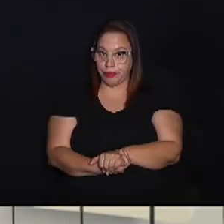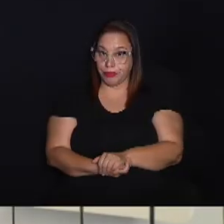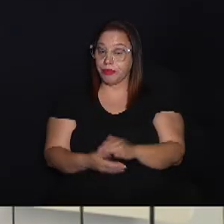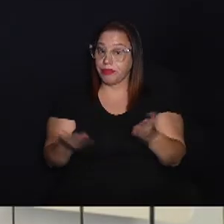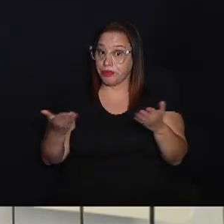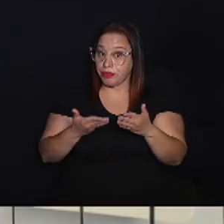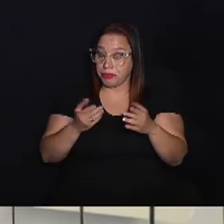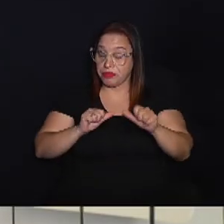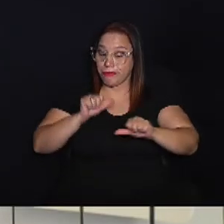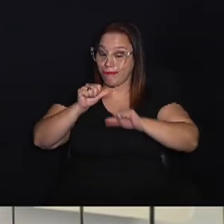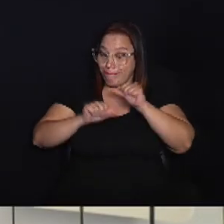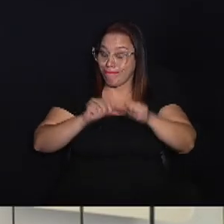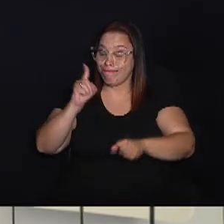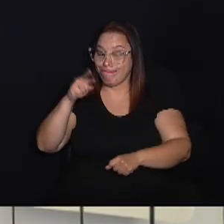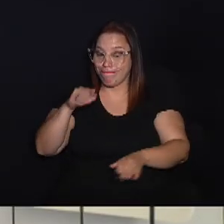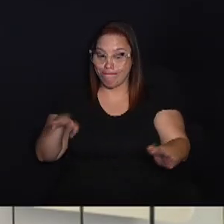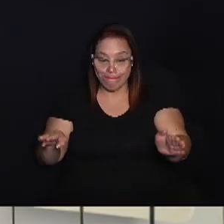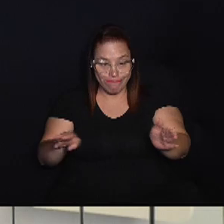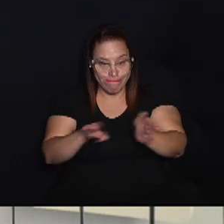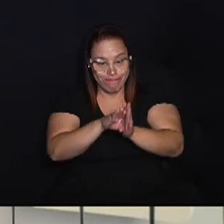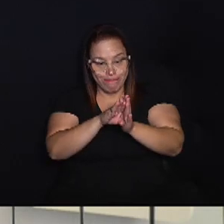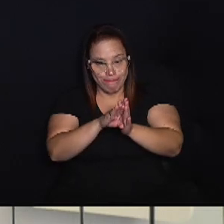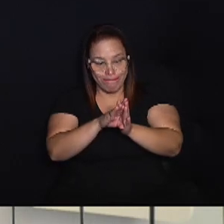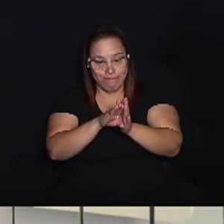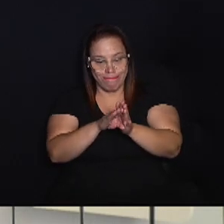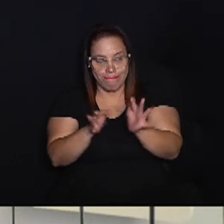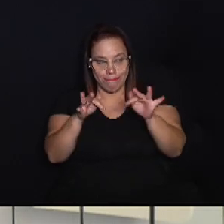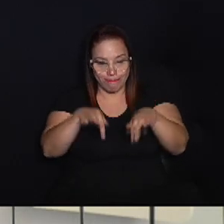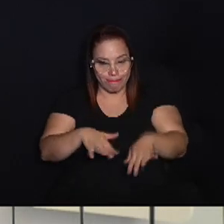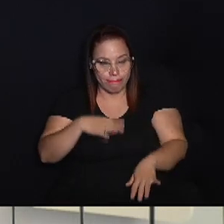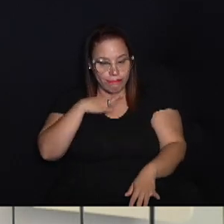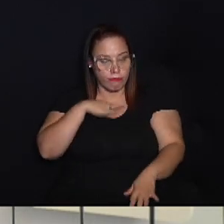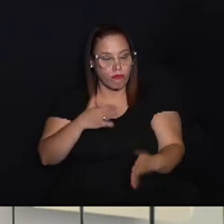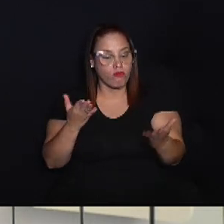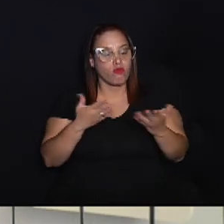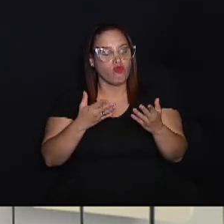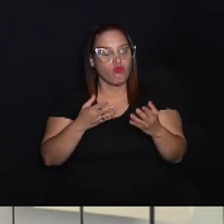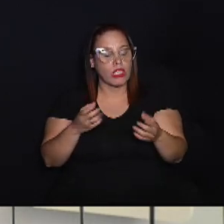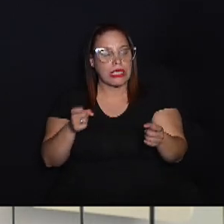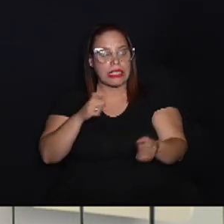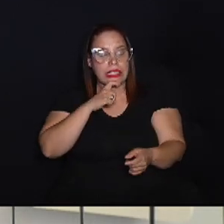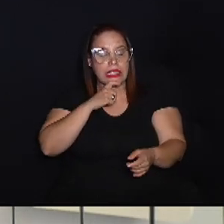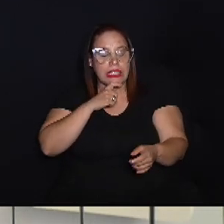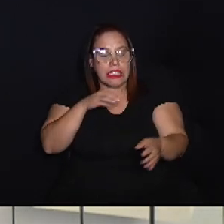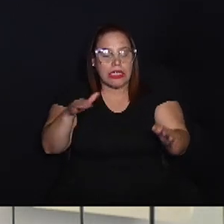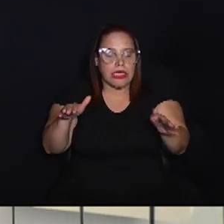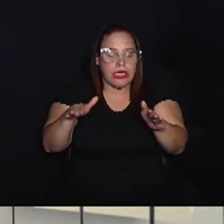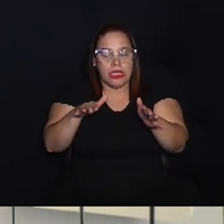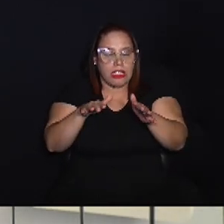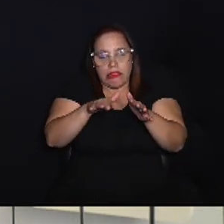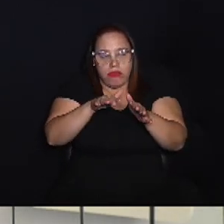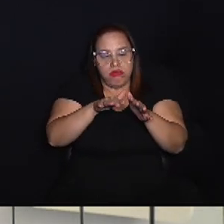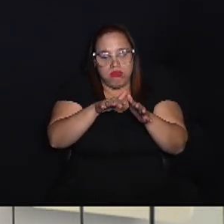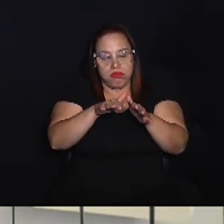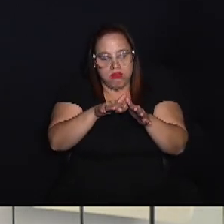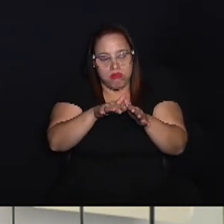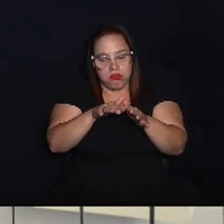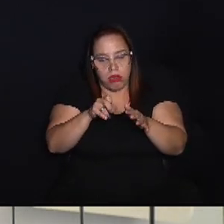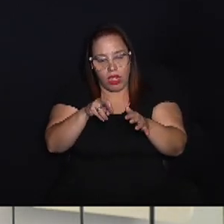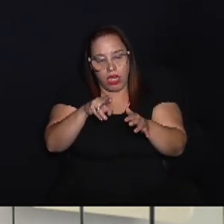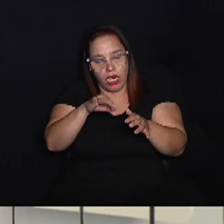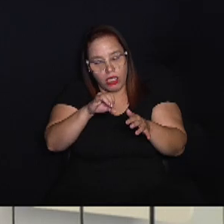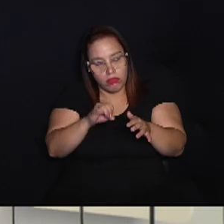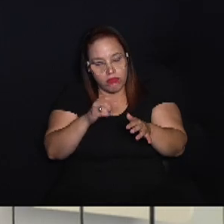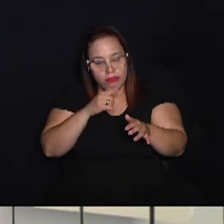Já tem mudança, viu? Chegando para o fim da tarde de hoje, porque uma frente fria avança sobre o Atlântico,